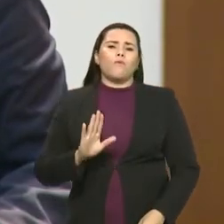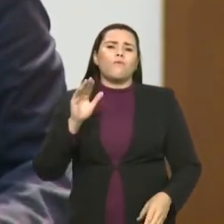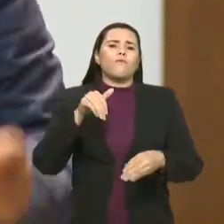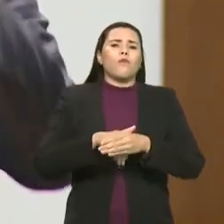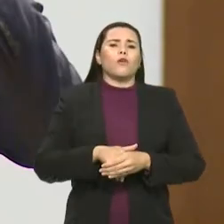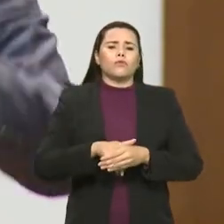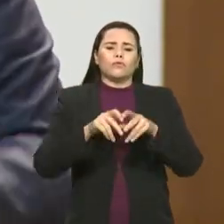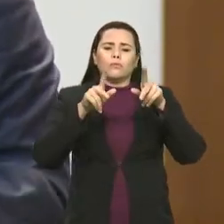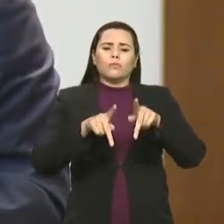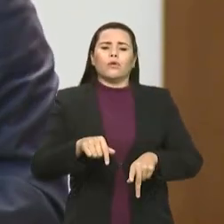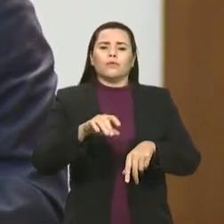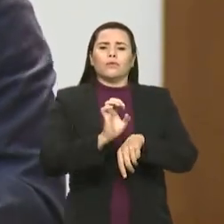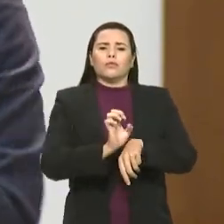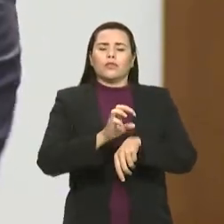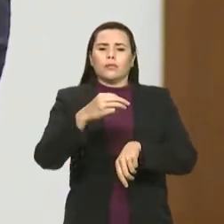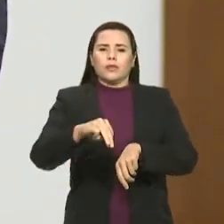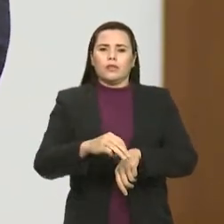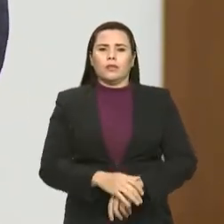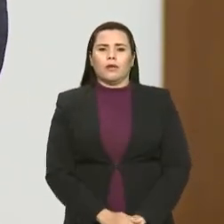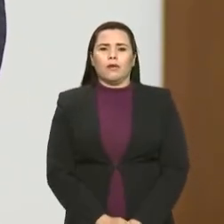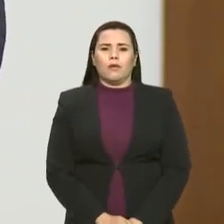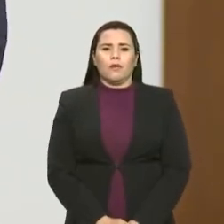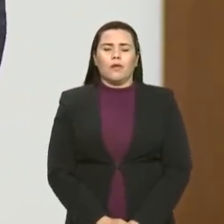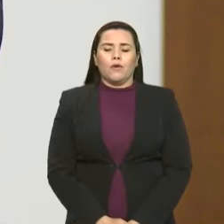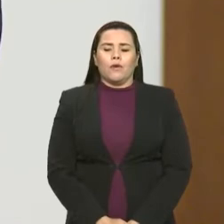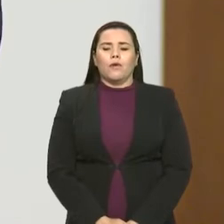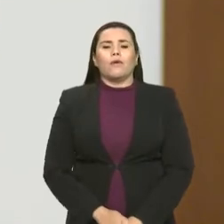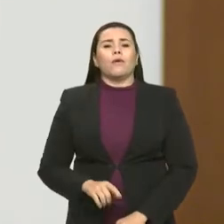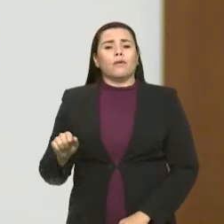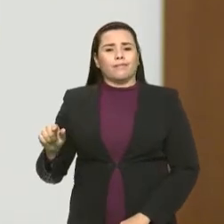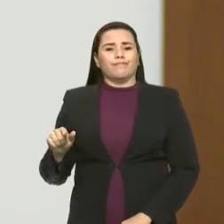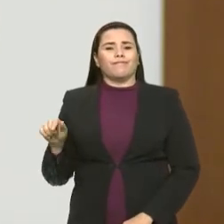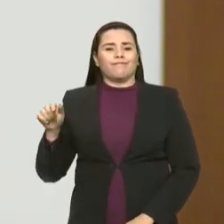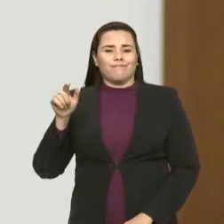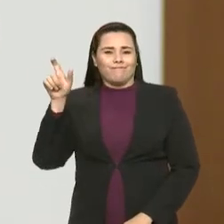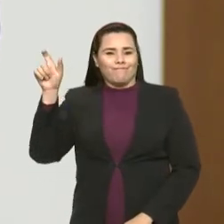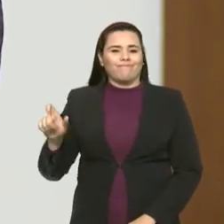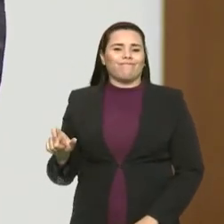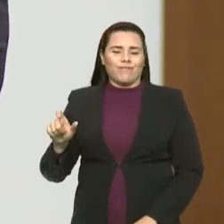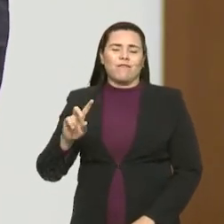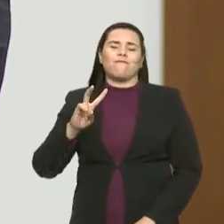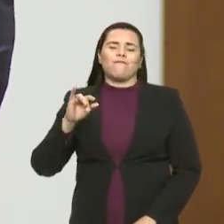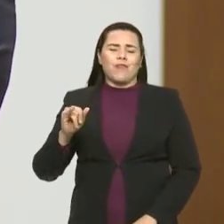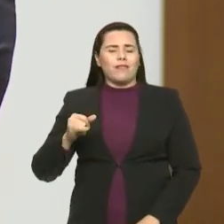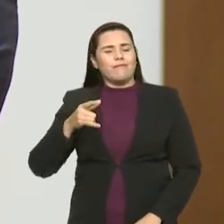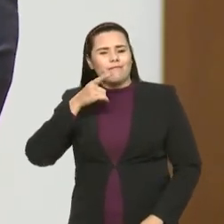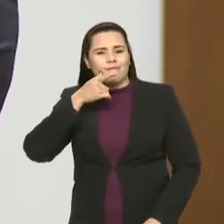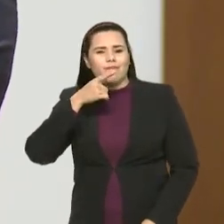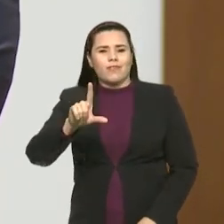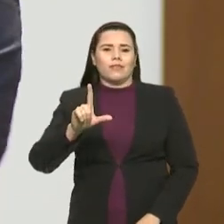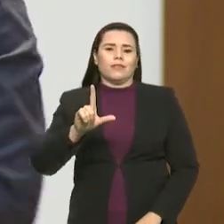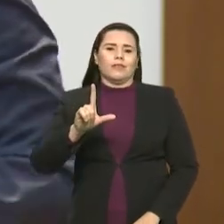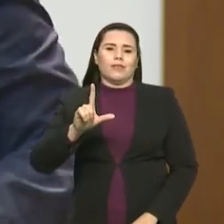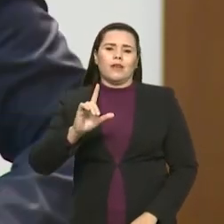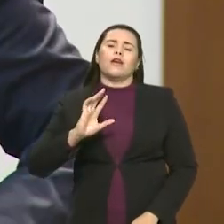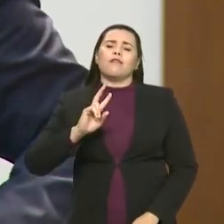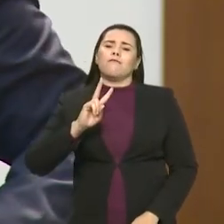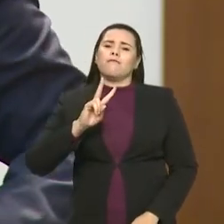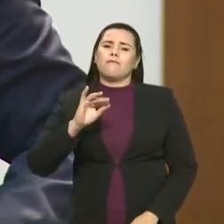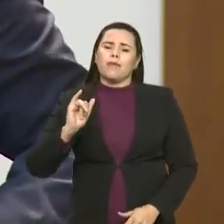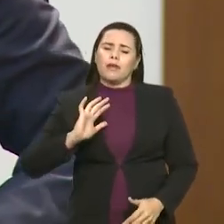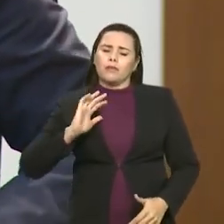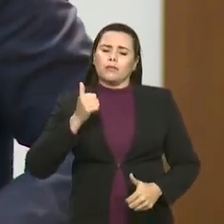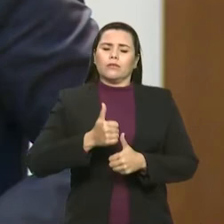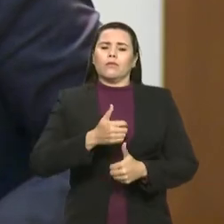do estado do Maranhão, nós teremos um governador sensível, um governador preocupado com a população, competente e que, com certeza, vai